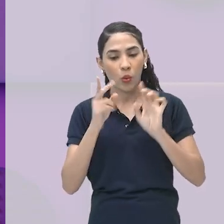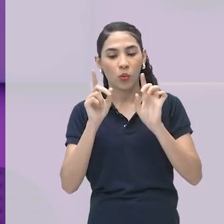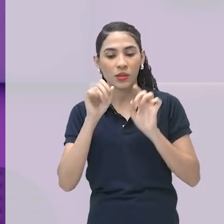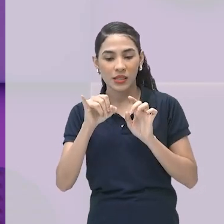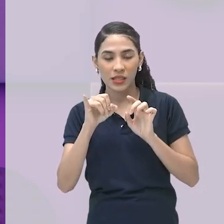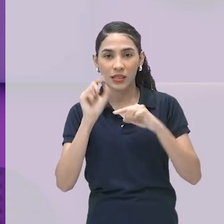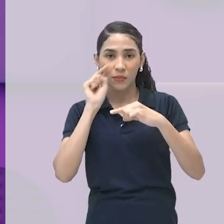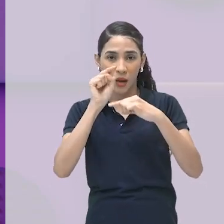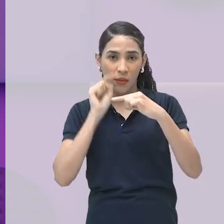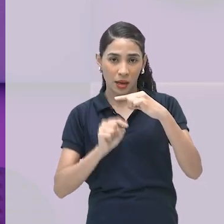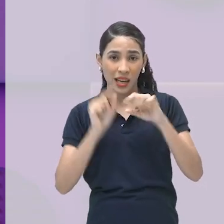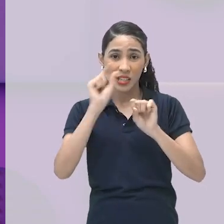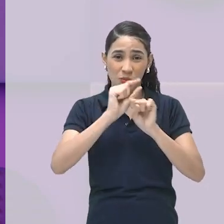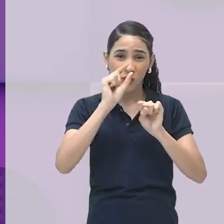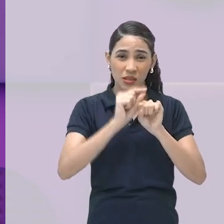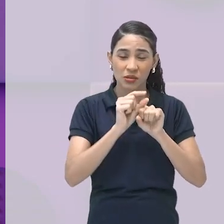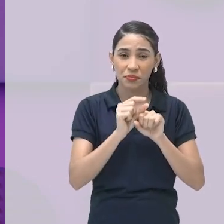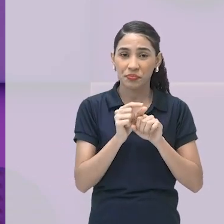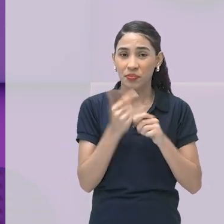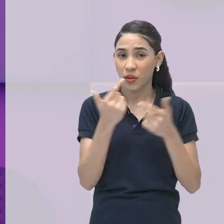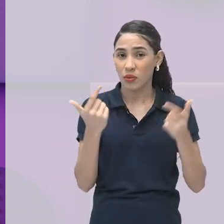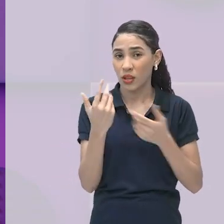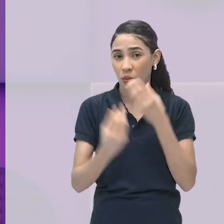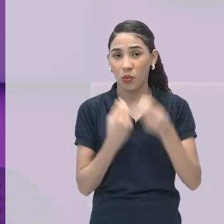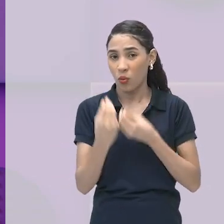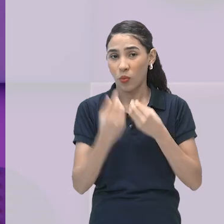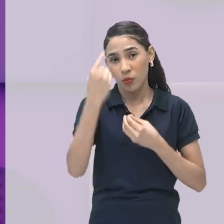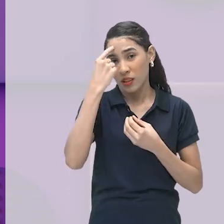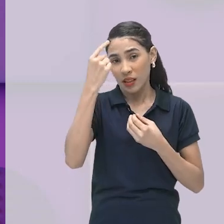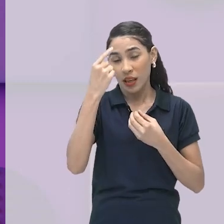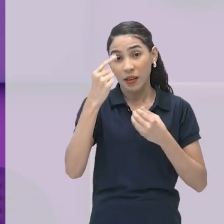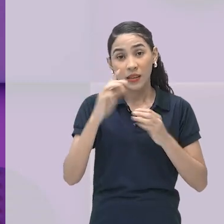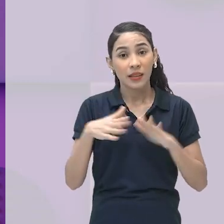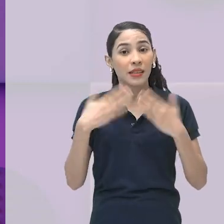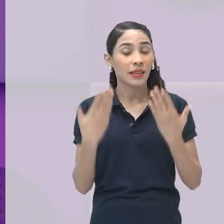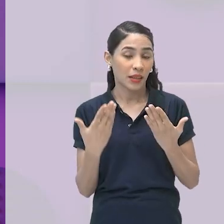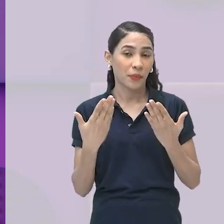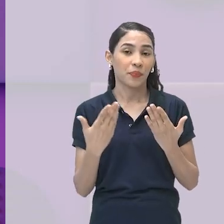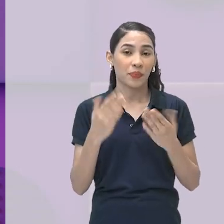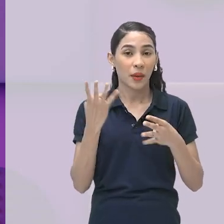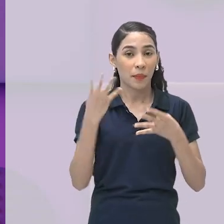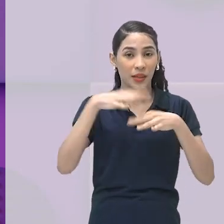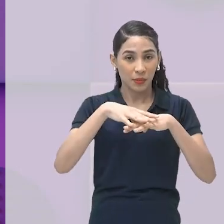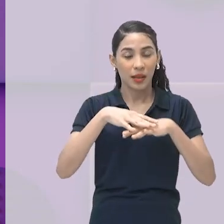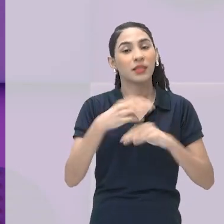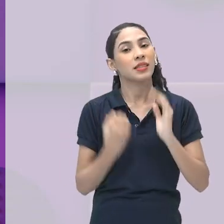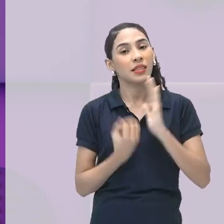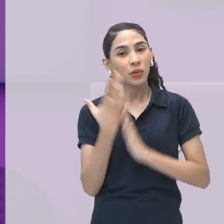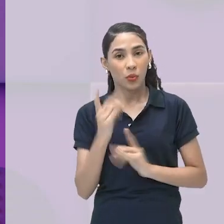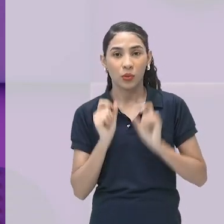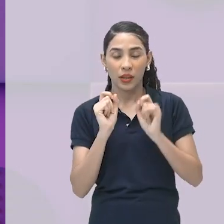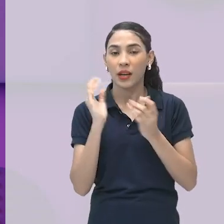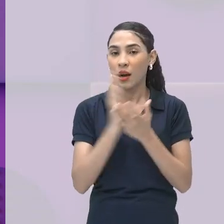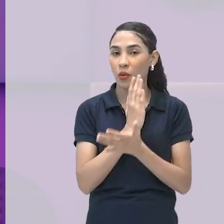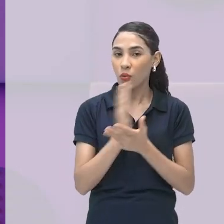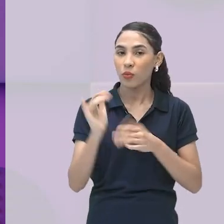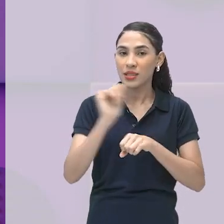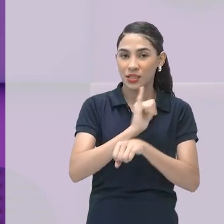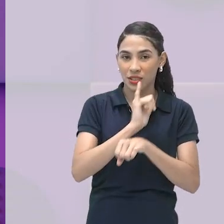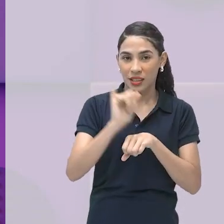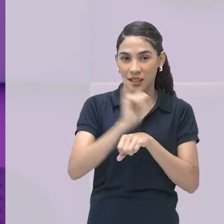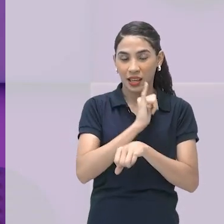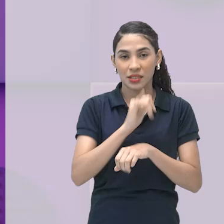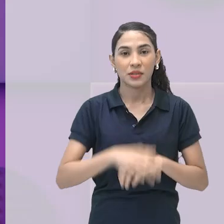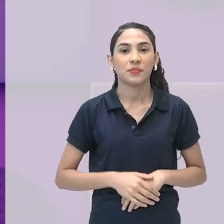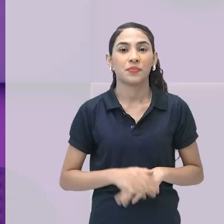expoente é fracionário? Eu não vou ter como fazer essa ideia. Então, para isso, a matemática criou algumas